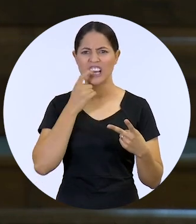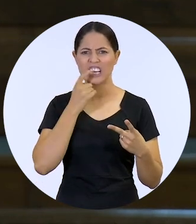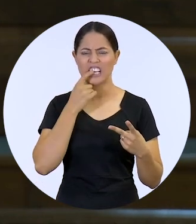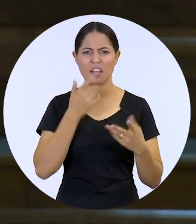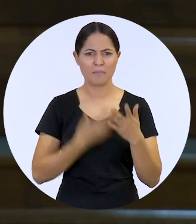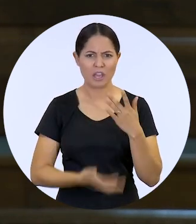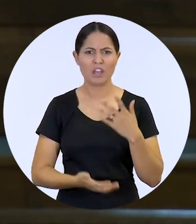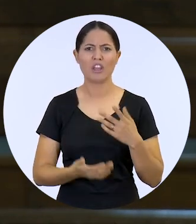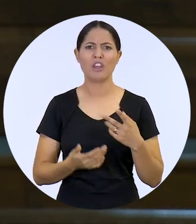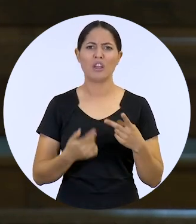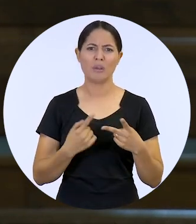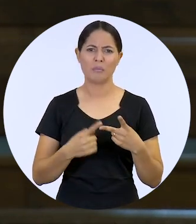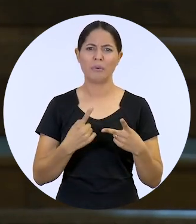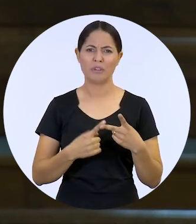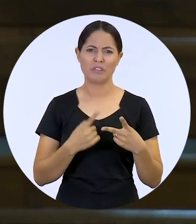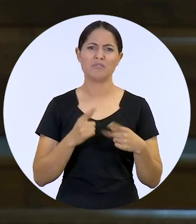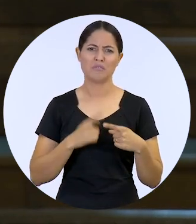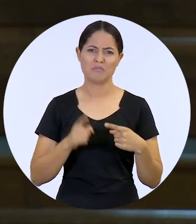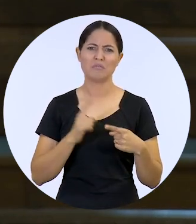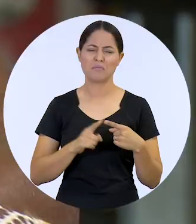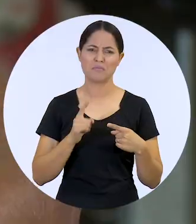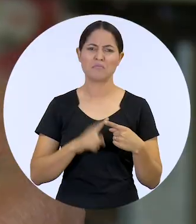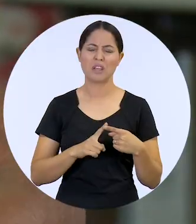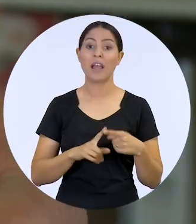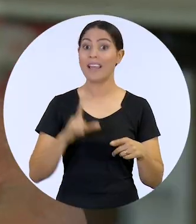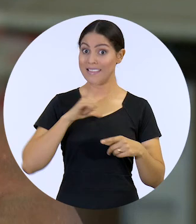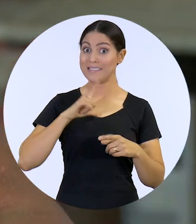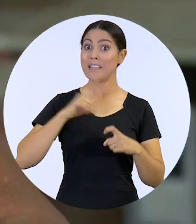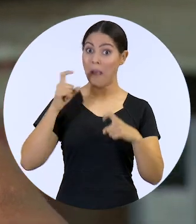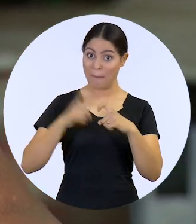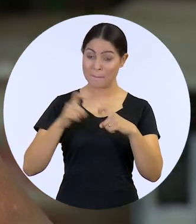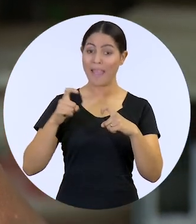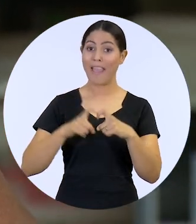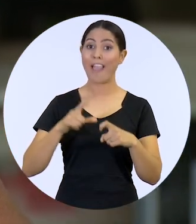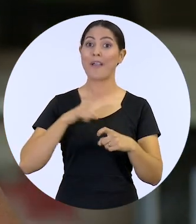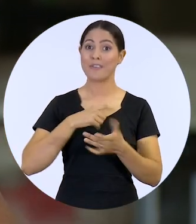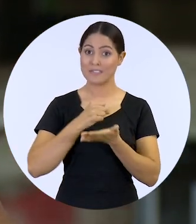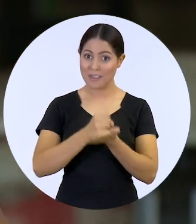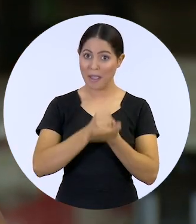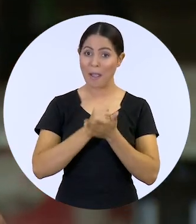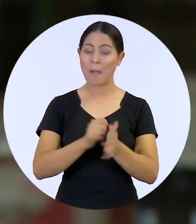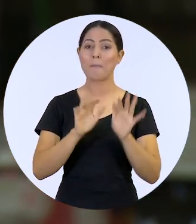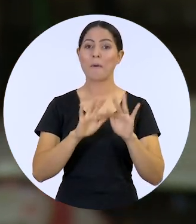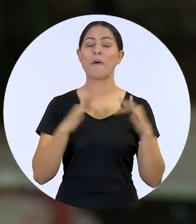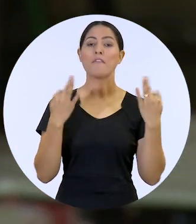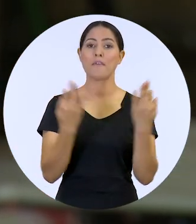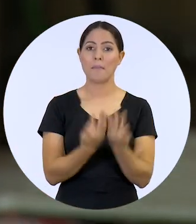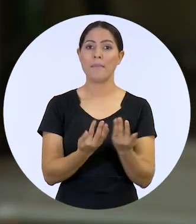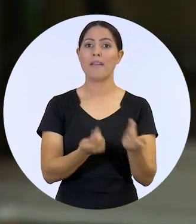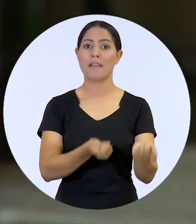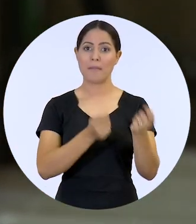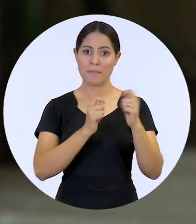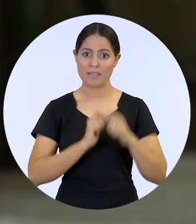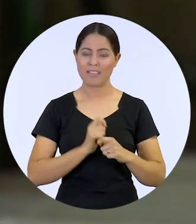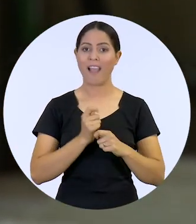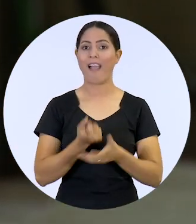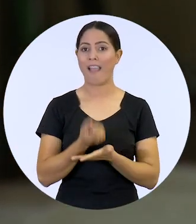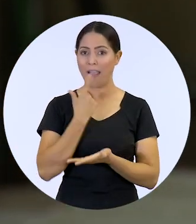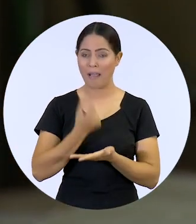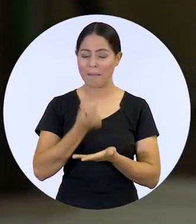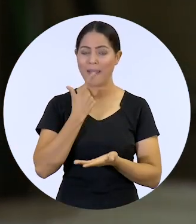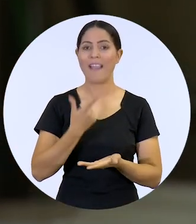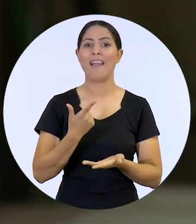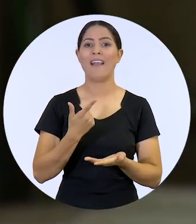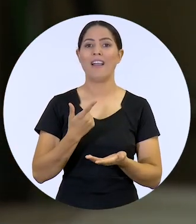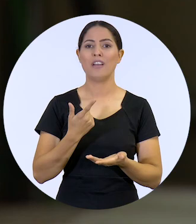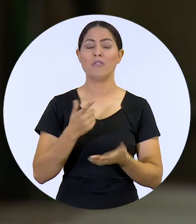essa semana passada, que veio um mutirão aqui. Tenho médico, tenho assistência para me dar remédio,